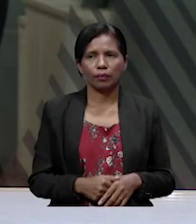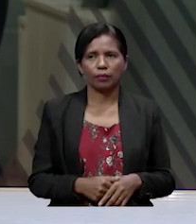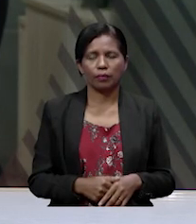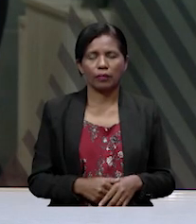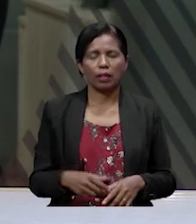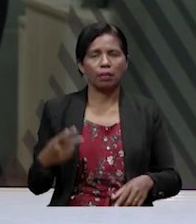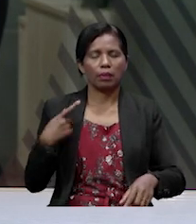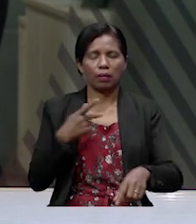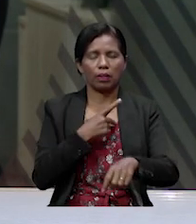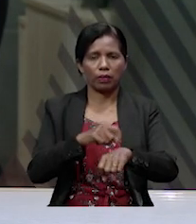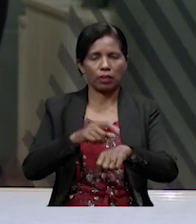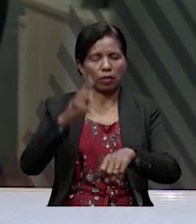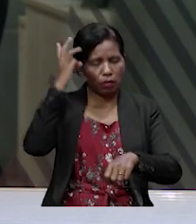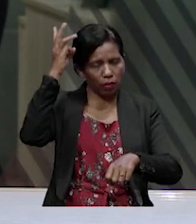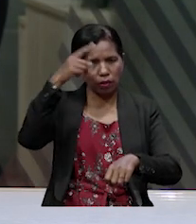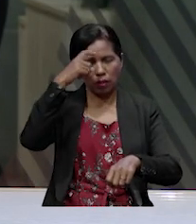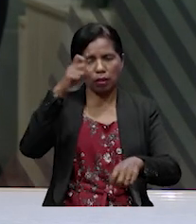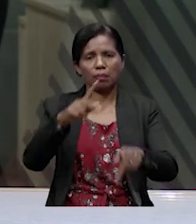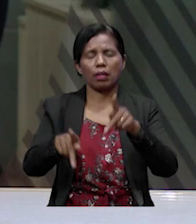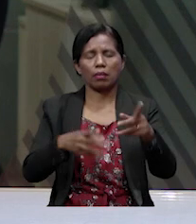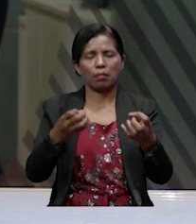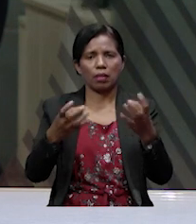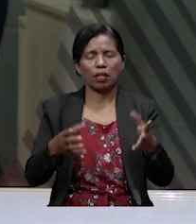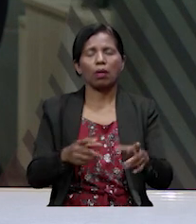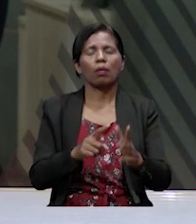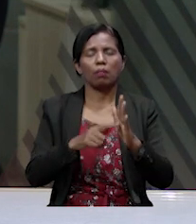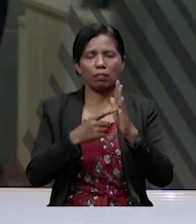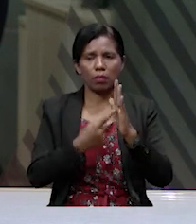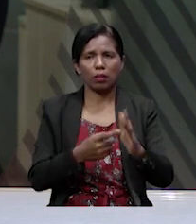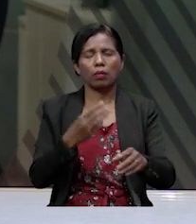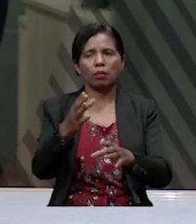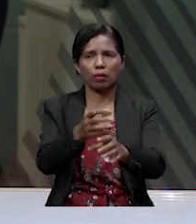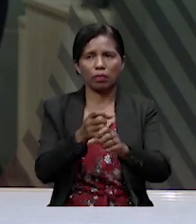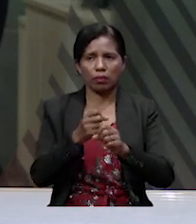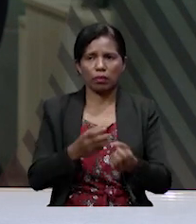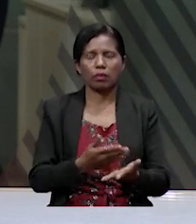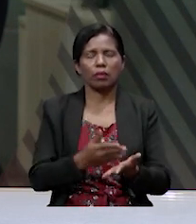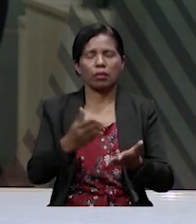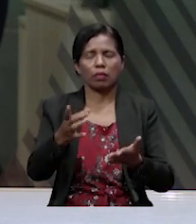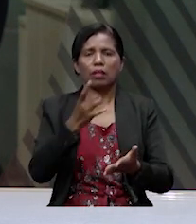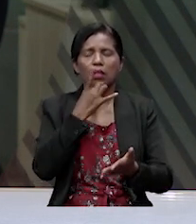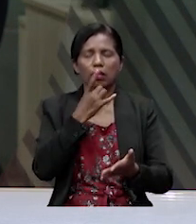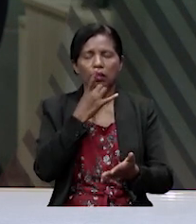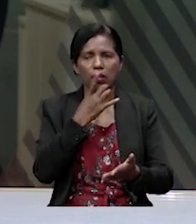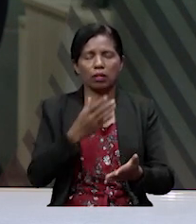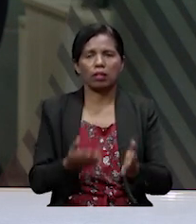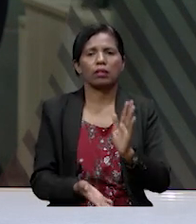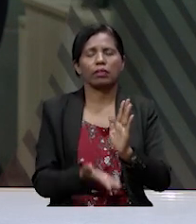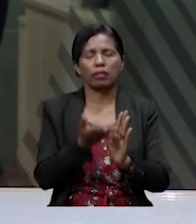Parlamento Nasional preocupa tamba konsumidor barak hahu halerik kona ba tarifa fornecemento energia elétrica